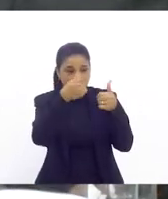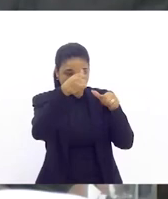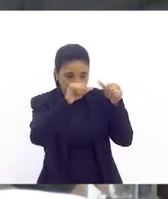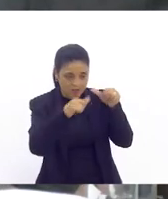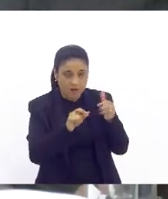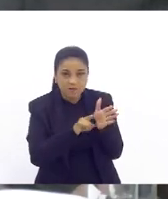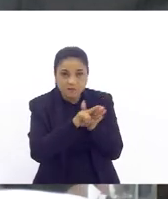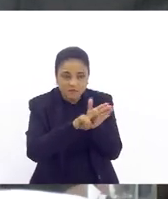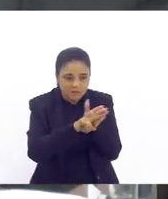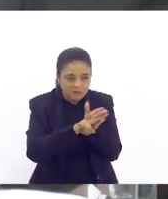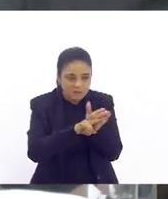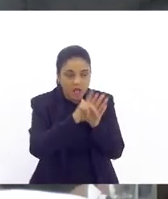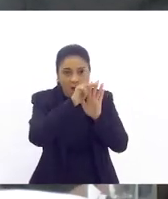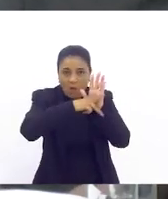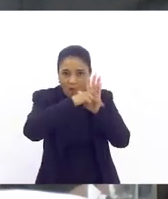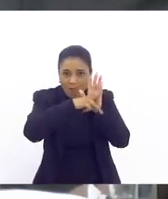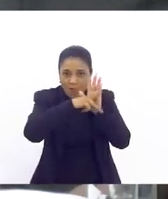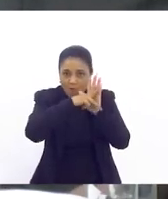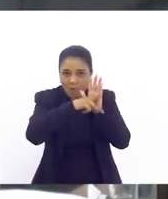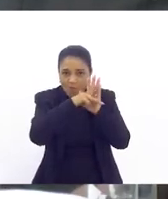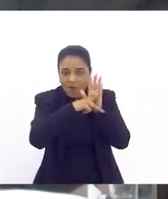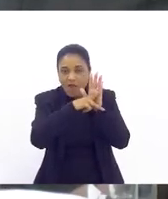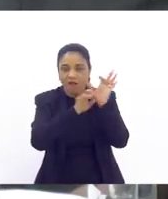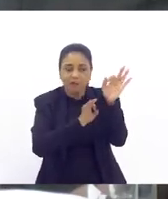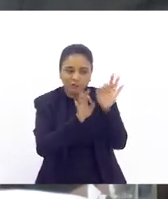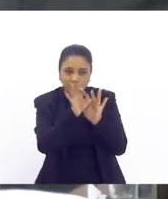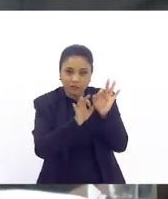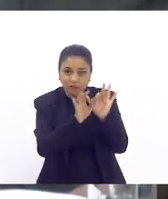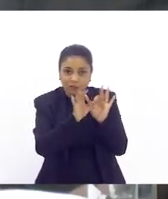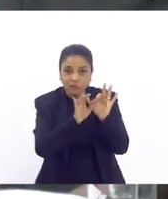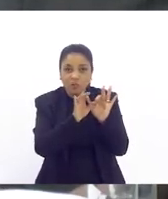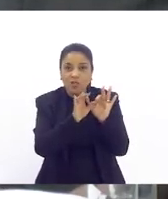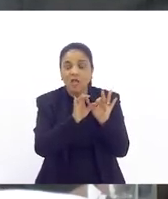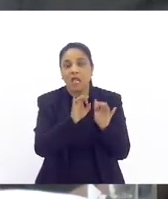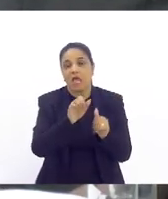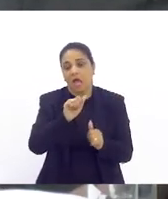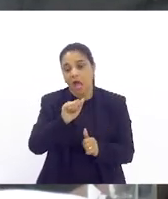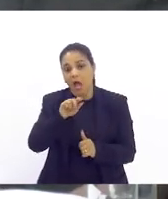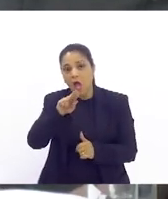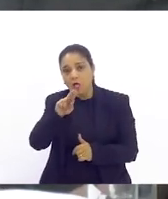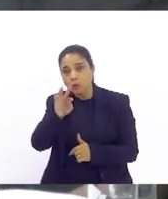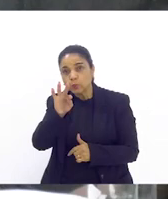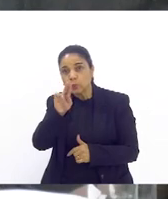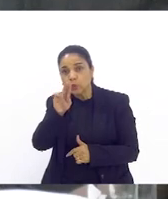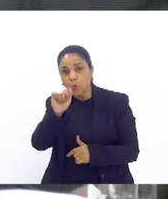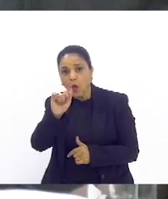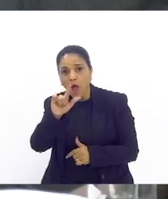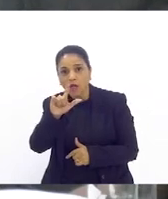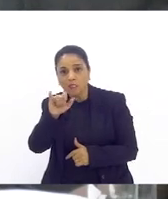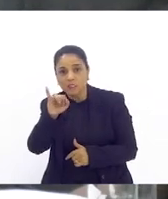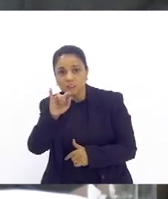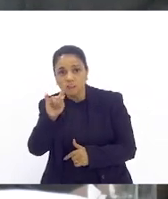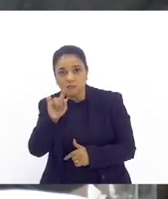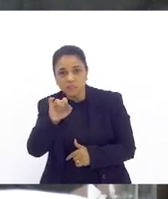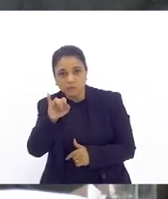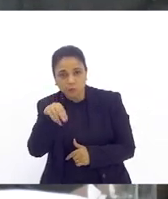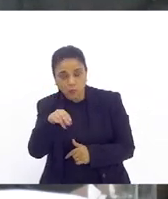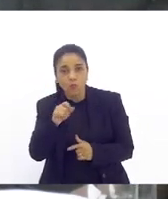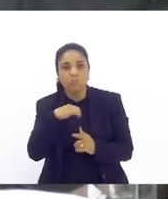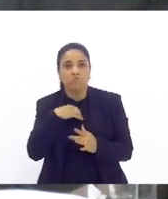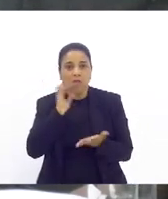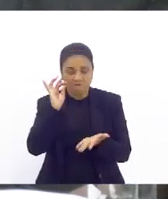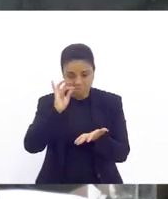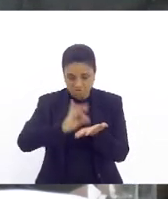nós vamos verificar que ele é atualíssimo infelizmente ele é caríssimo